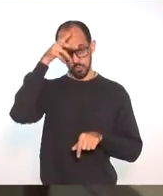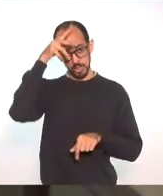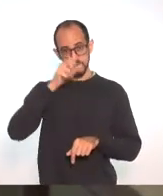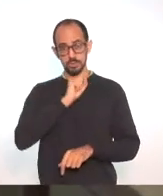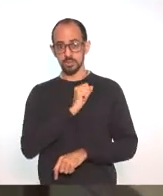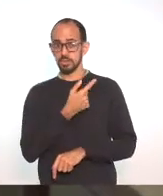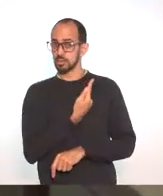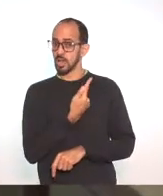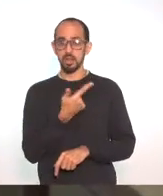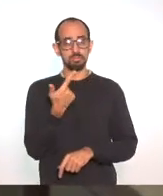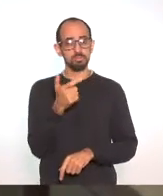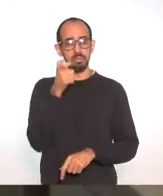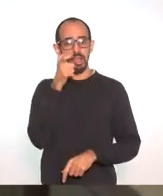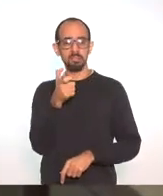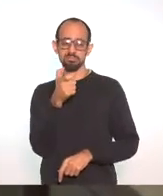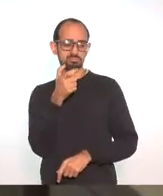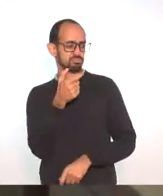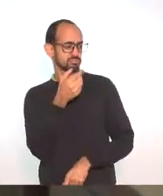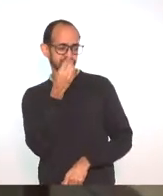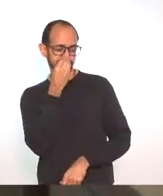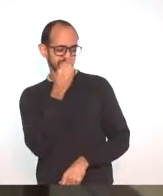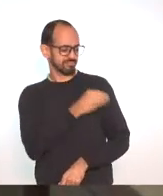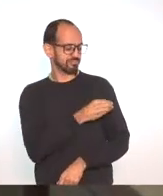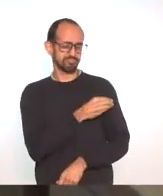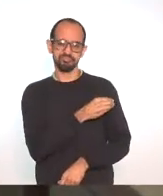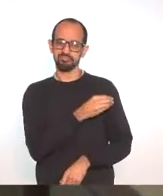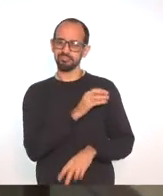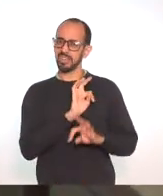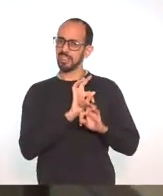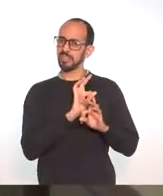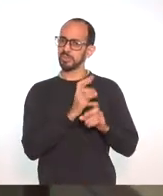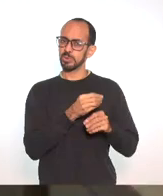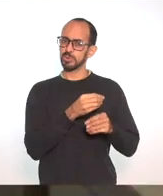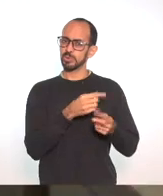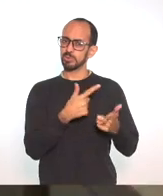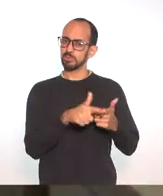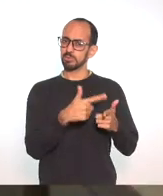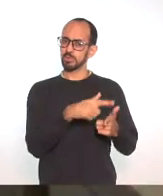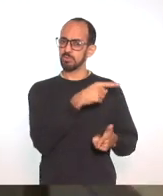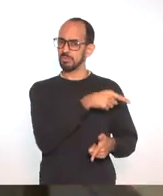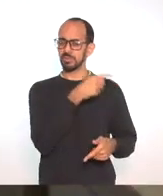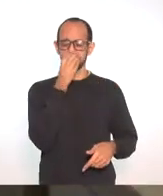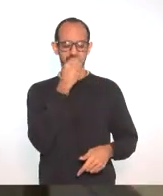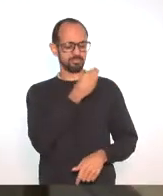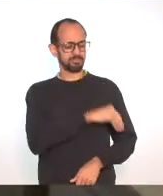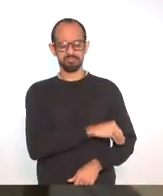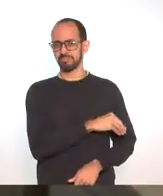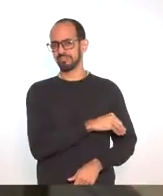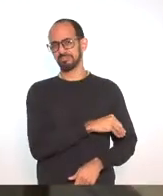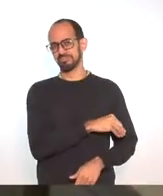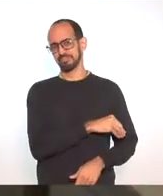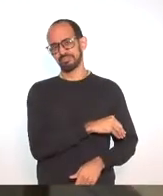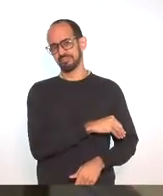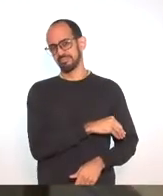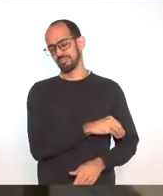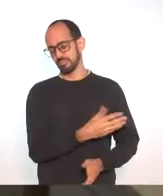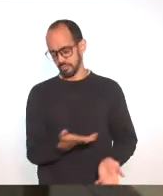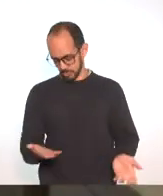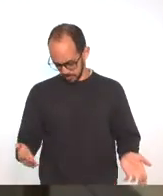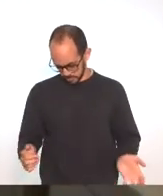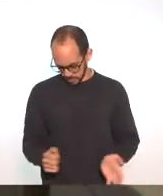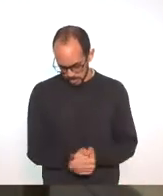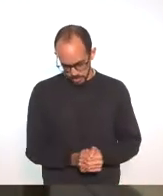está tempo para essas questões descobrindo todo um conjunto de